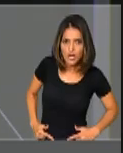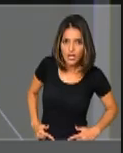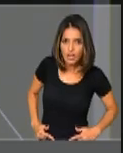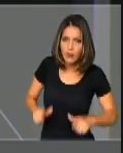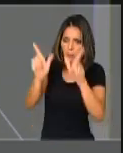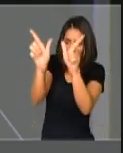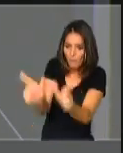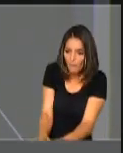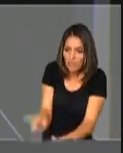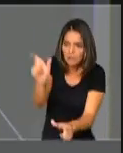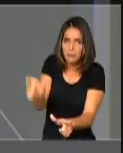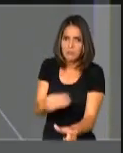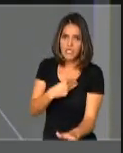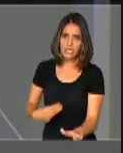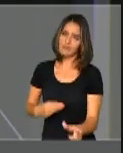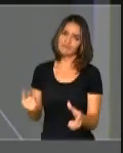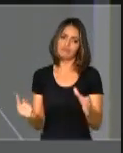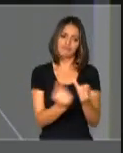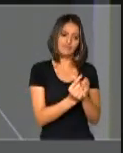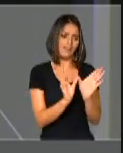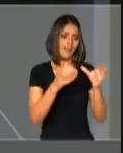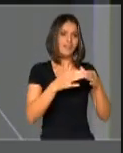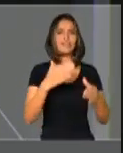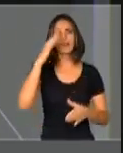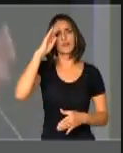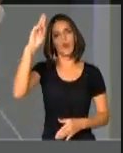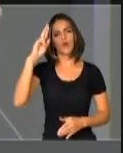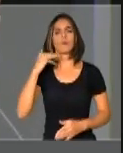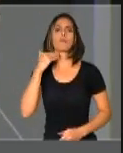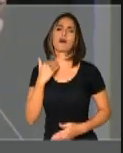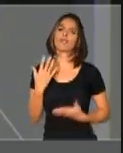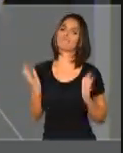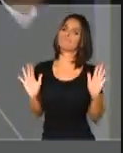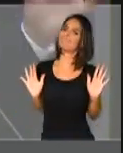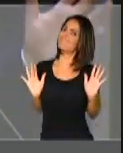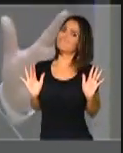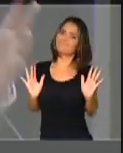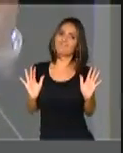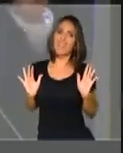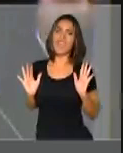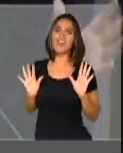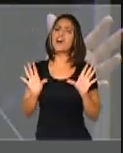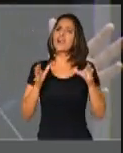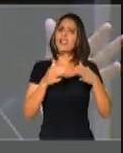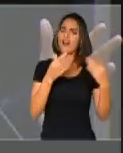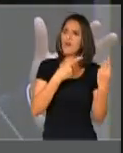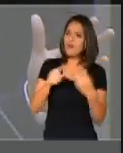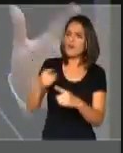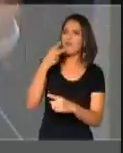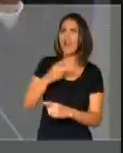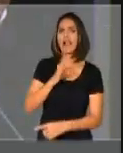um ministro que pertence à categoria dos banqueiros. A oposição, como alguns falaram,